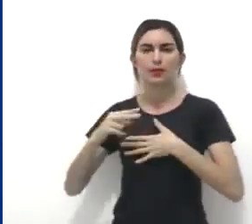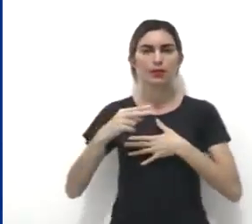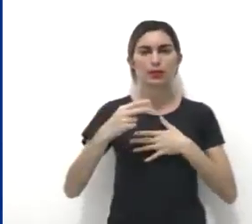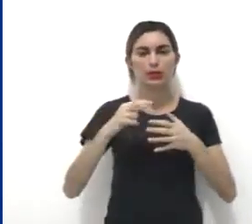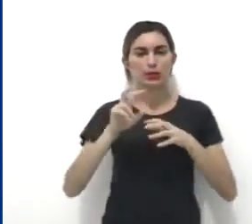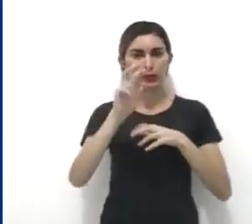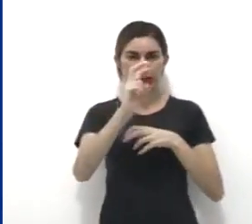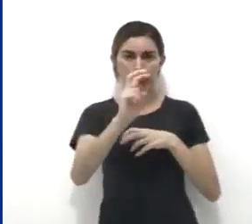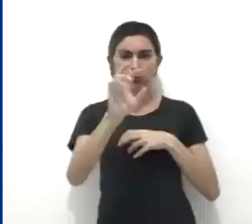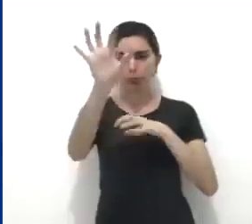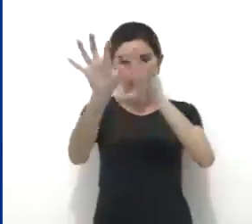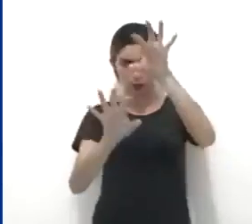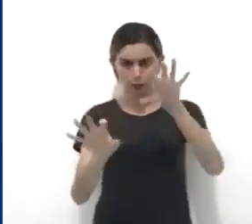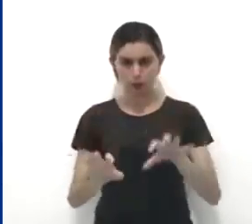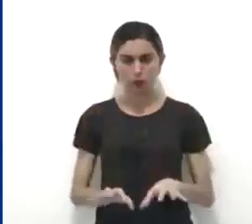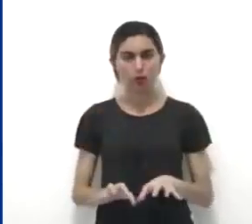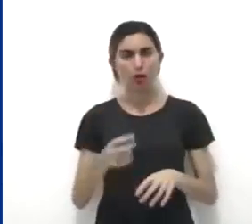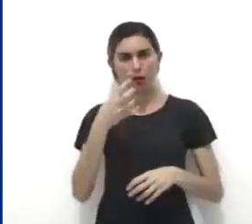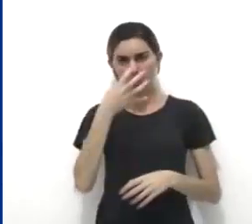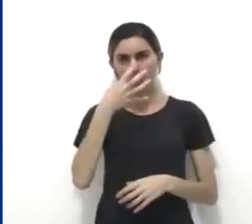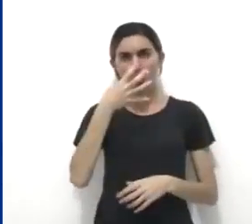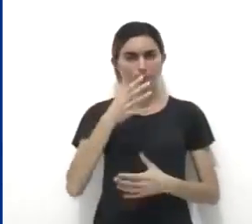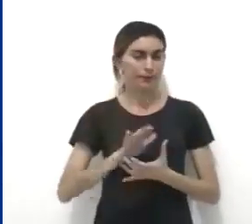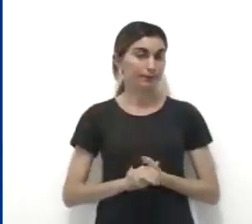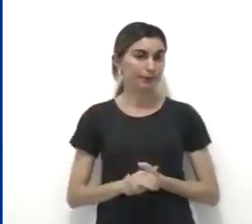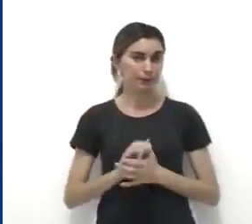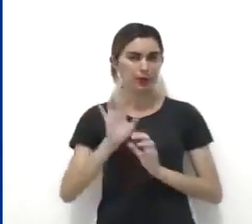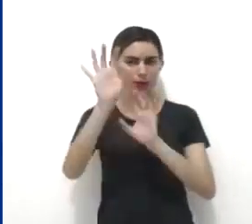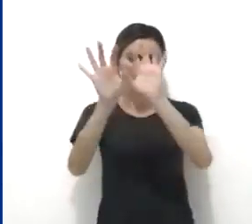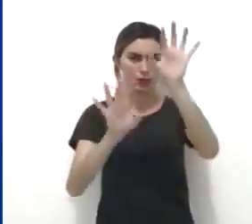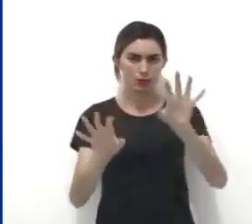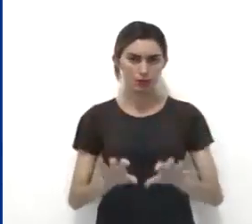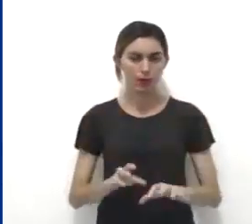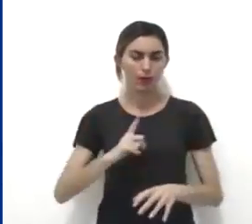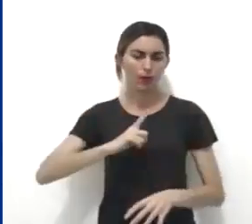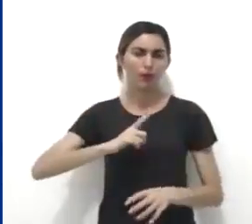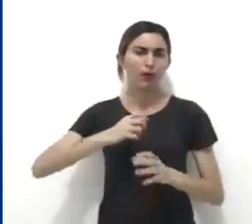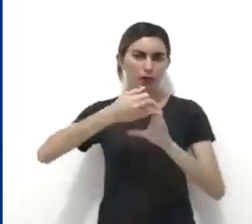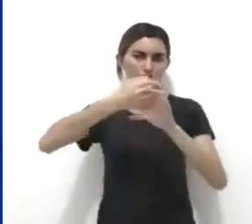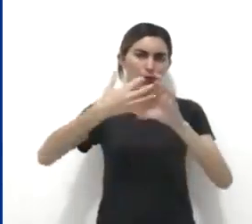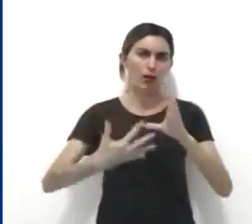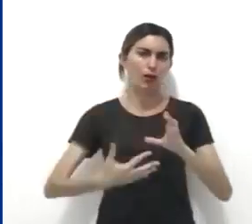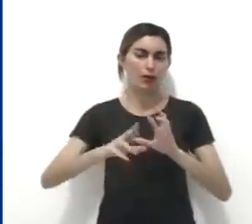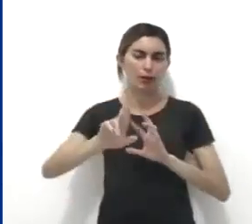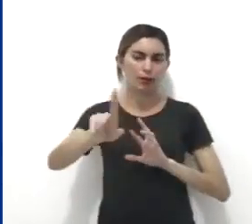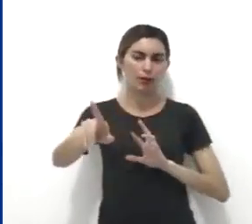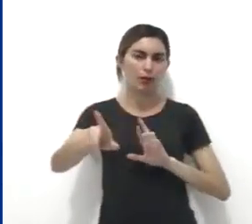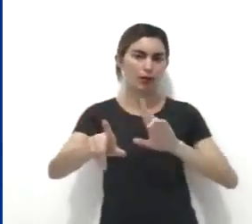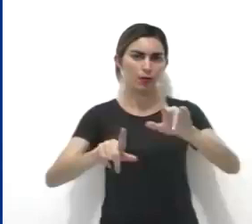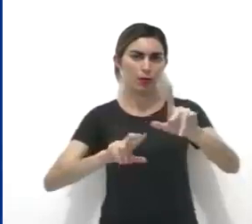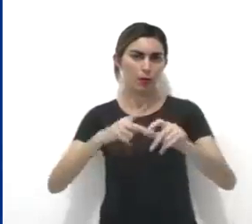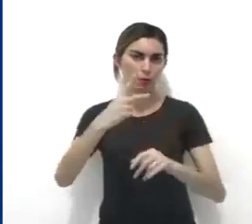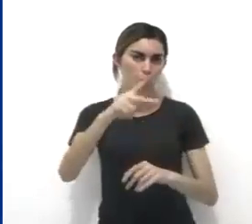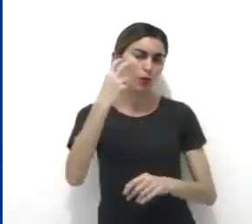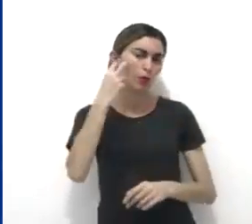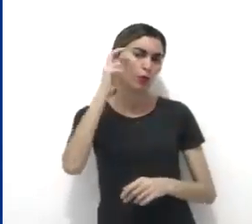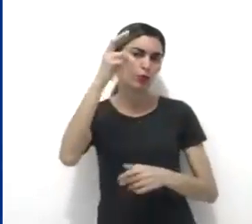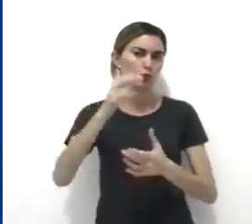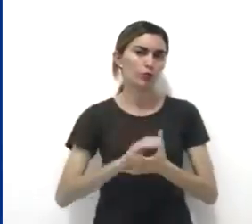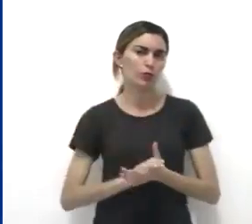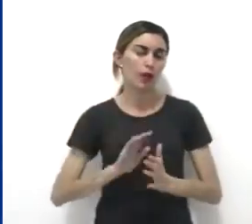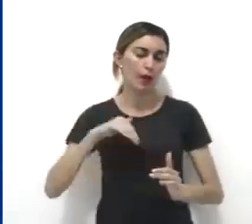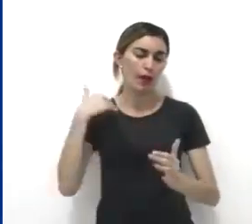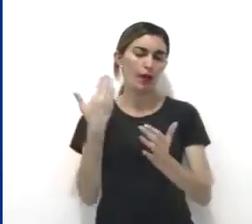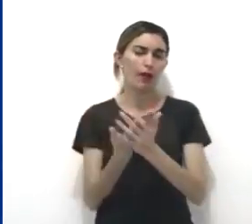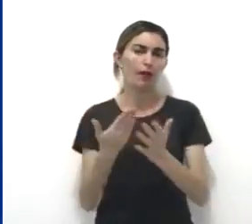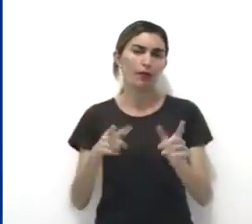subdividido em 5 regiões e, se nós observarmos, essas regiões têm características distintas em sua cultura